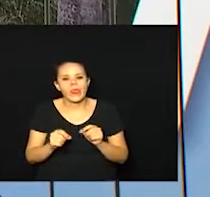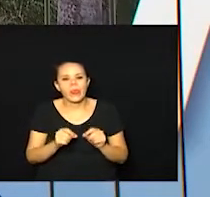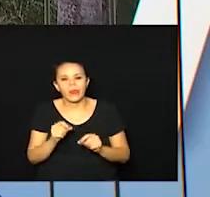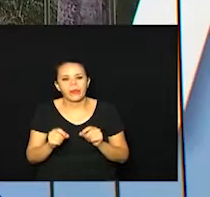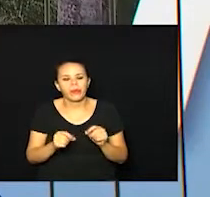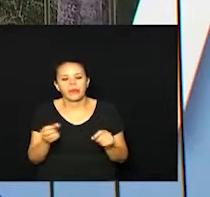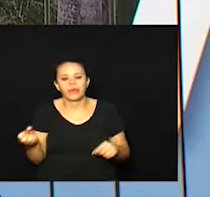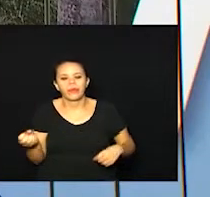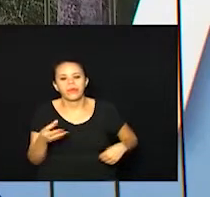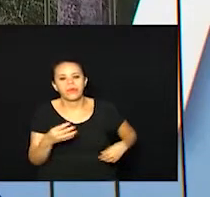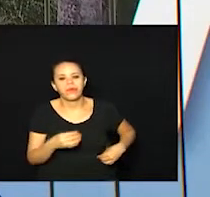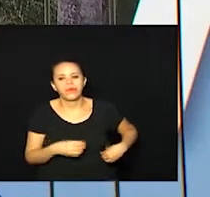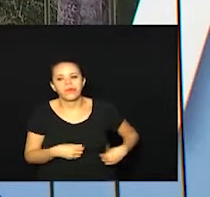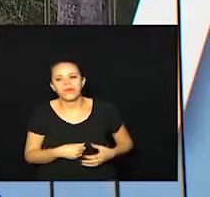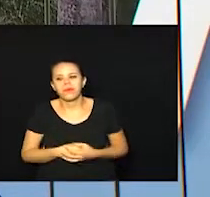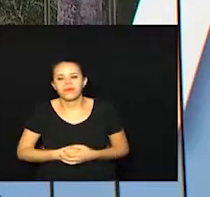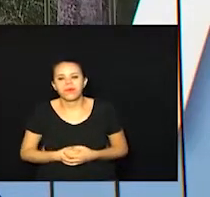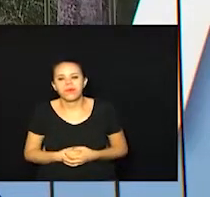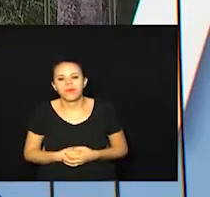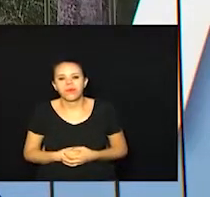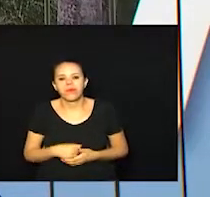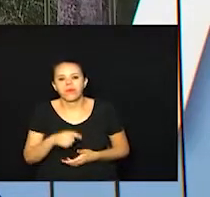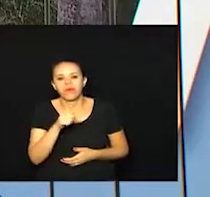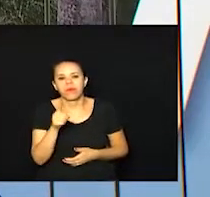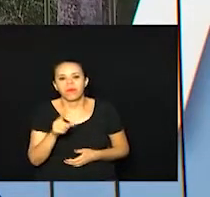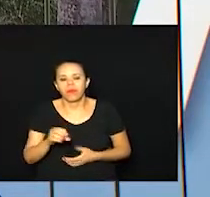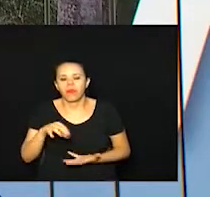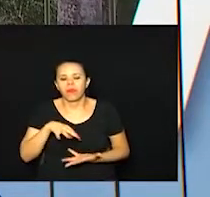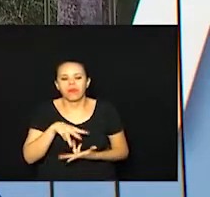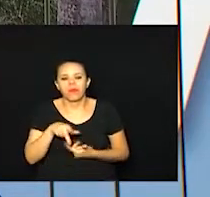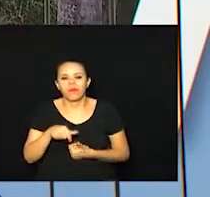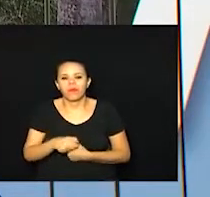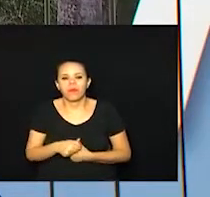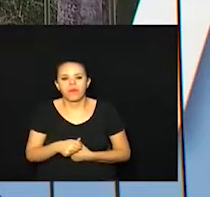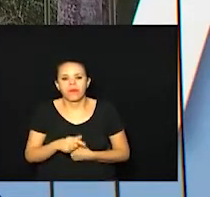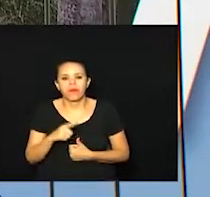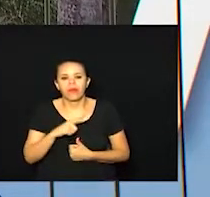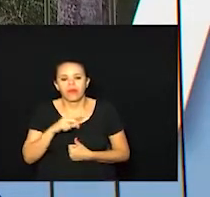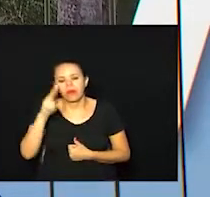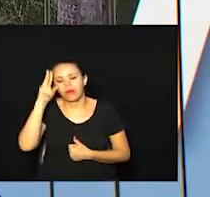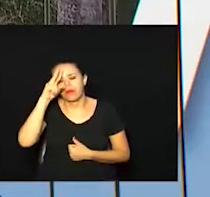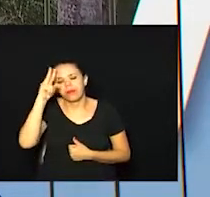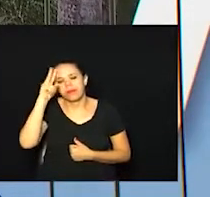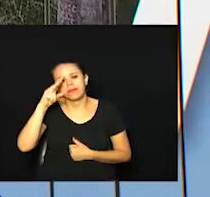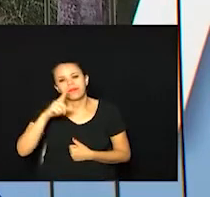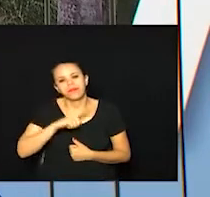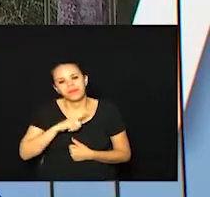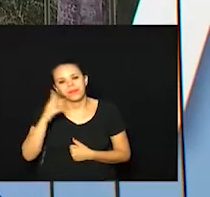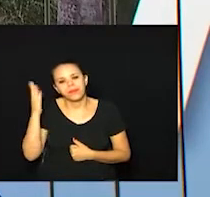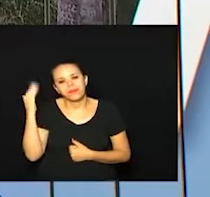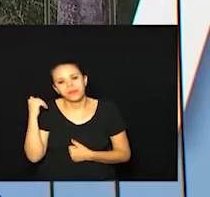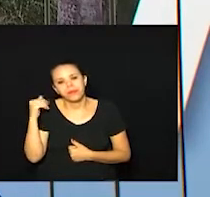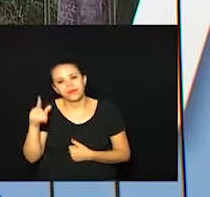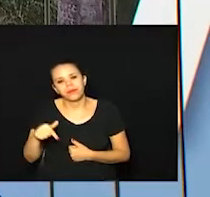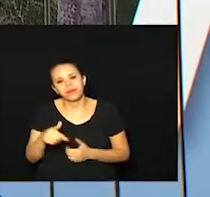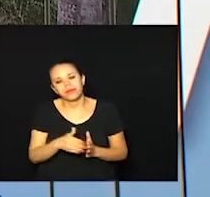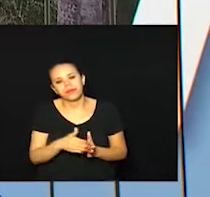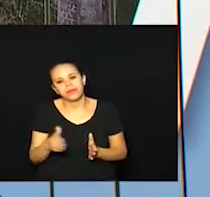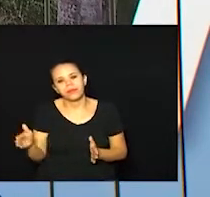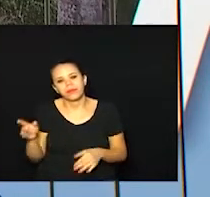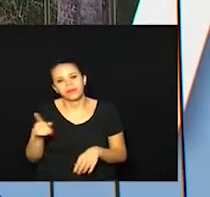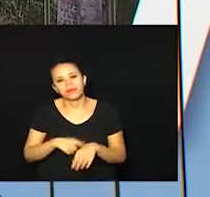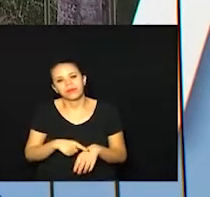entendimento novo, né? Porque os zoológicos no mundo inteiro têm uma história, né? A gente sabe disso ao longo do